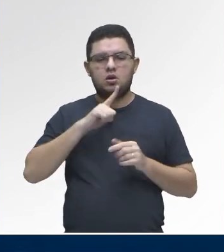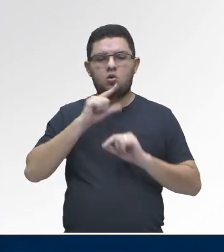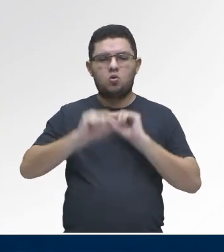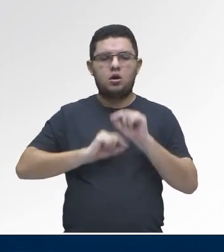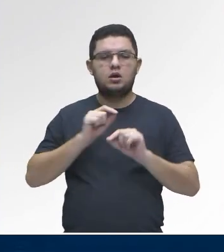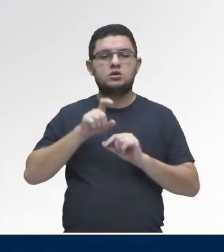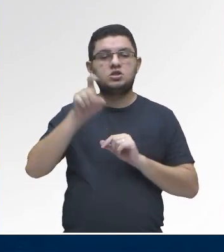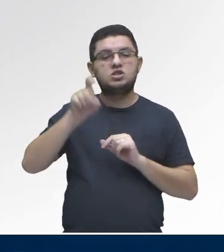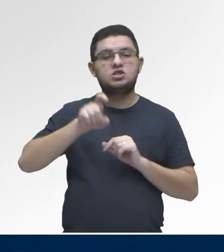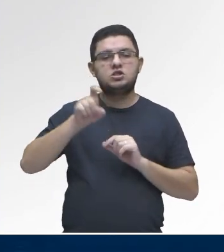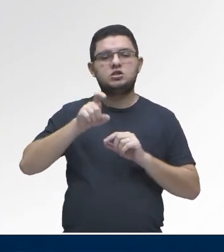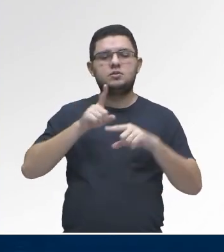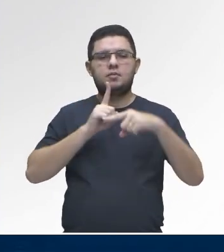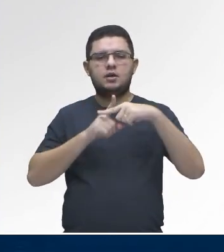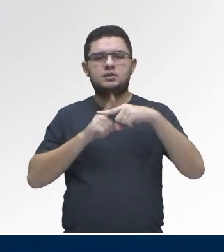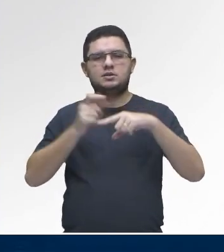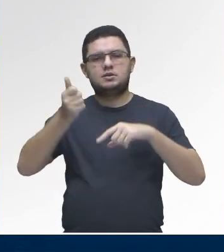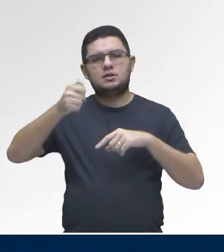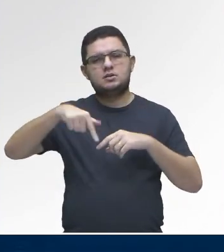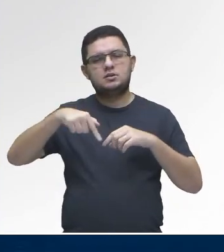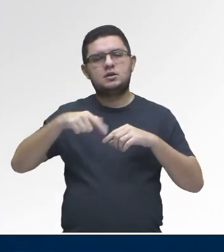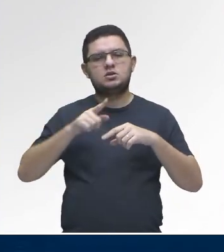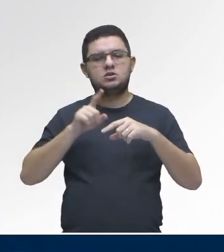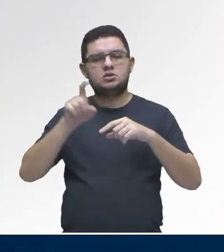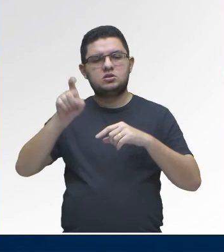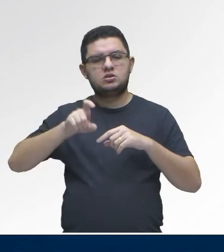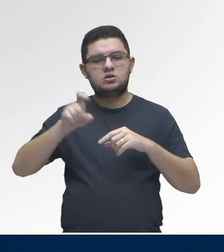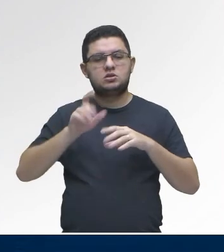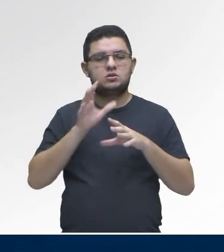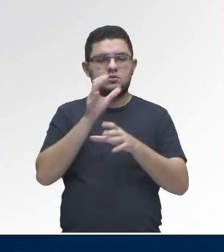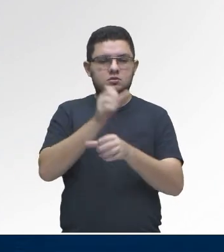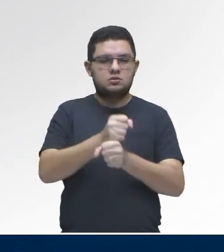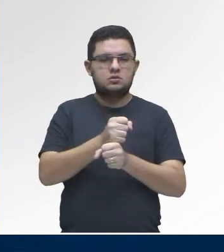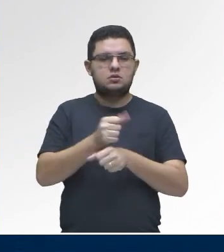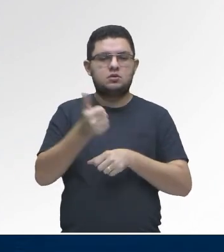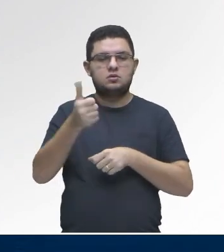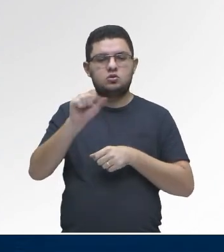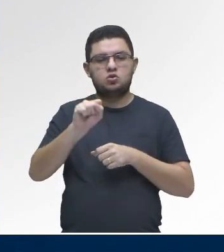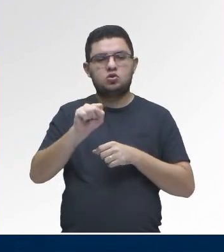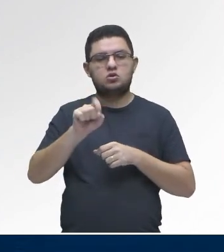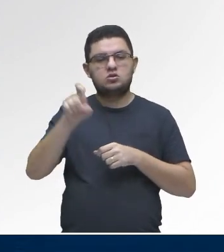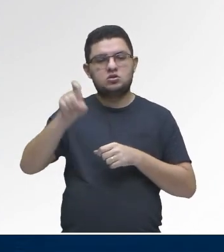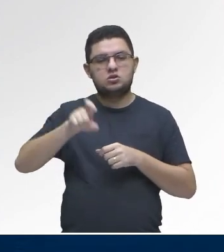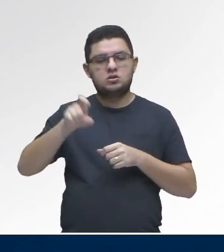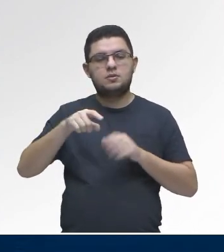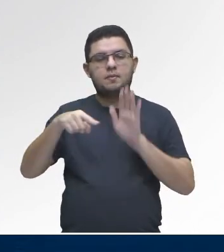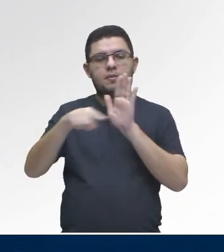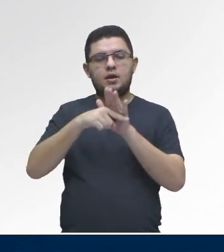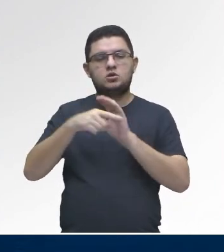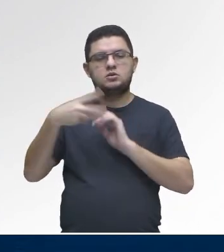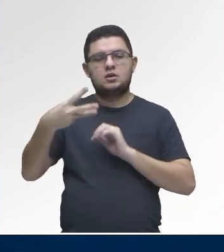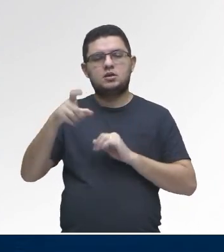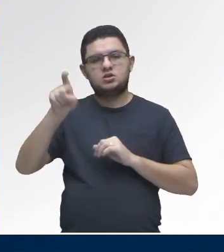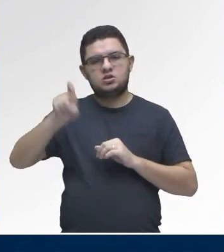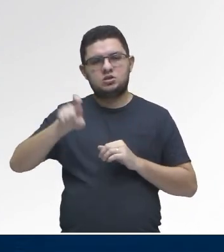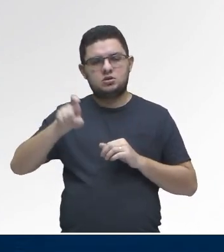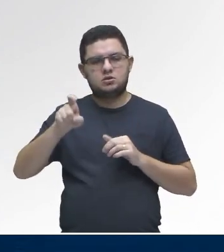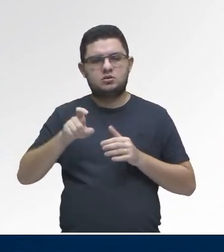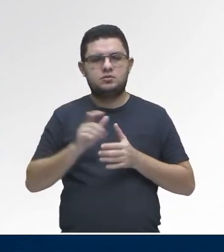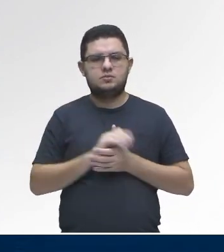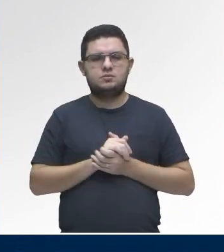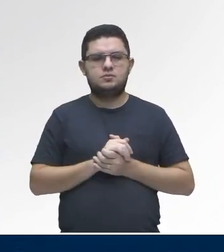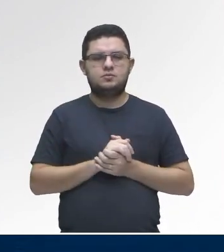mais 17x, que é 18x, menos 3x, só resolvendo aí as